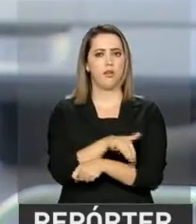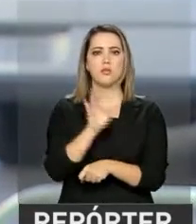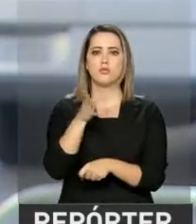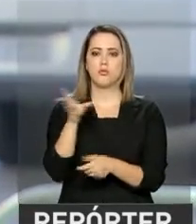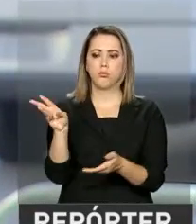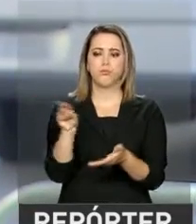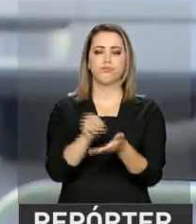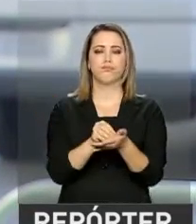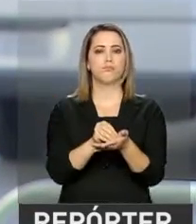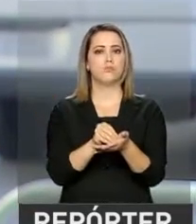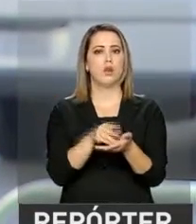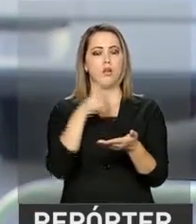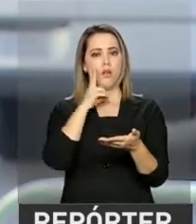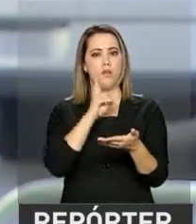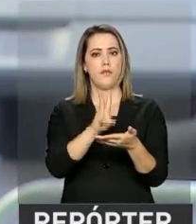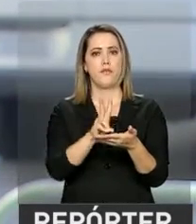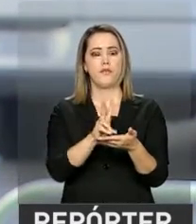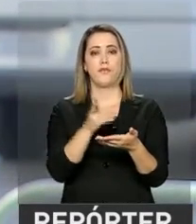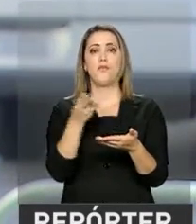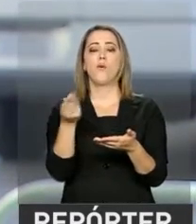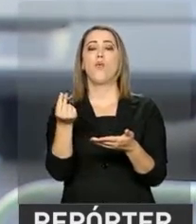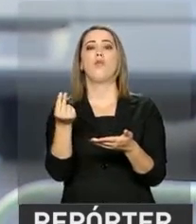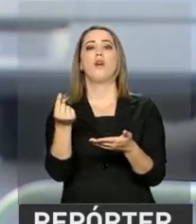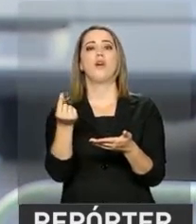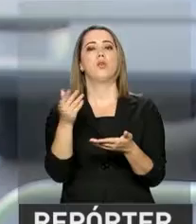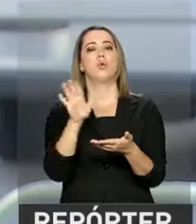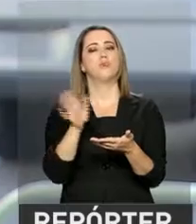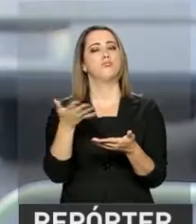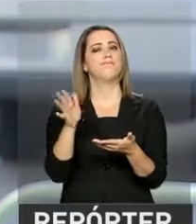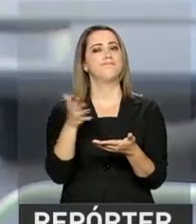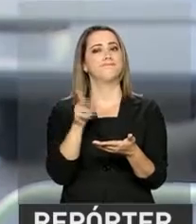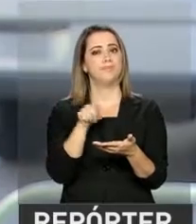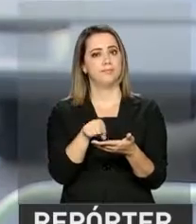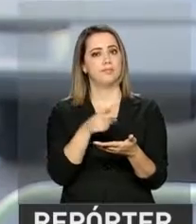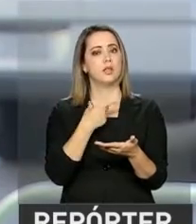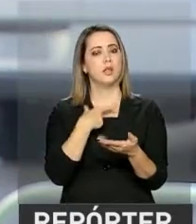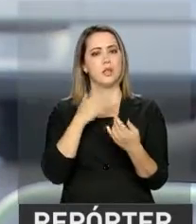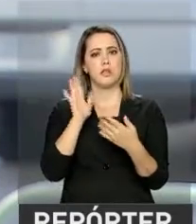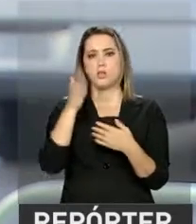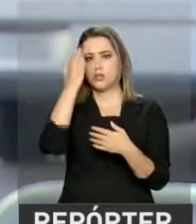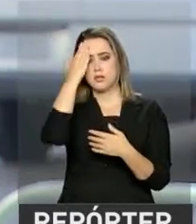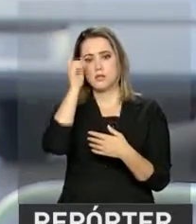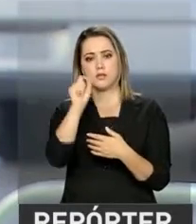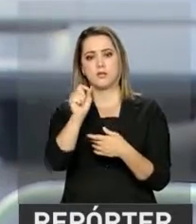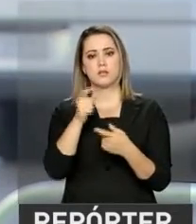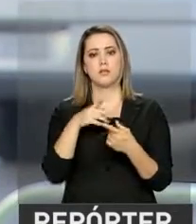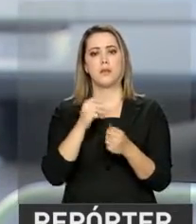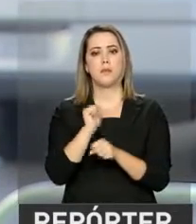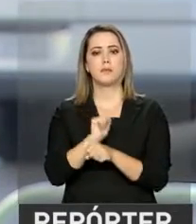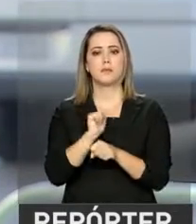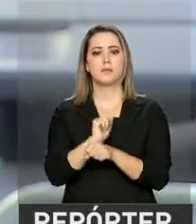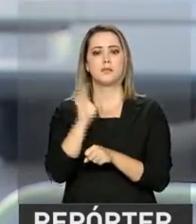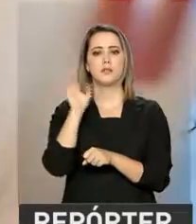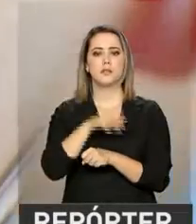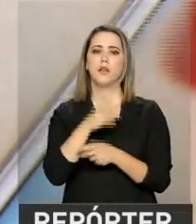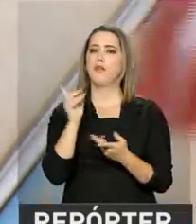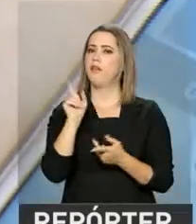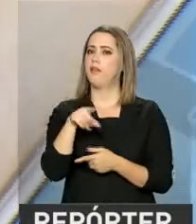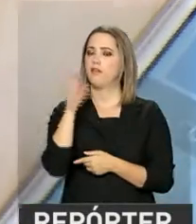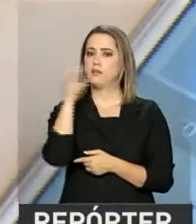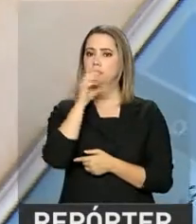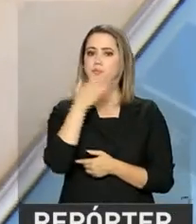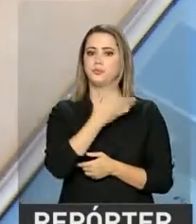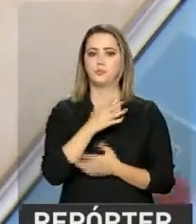você consegue já vê o preço estimado das suas corridas pai de socorrido e aguarda o táxi é rápido o